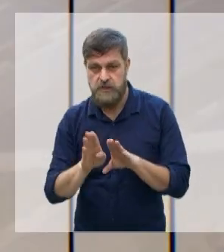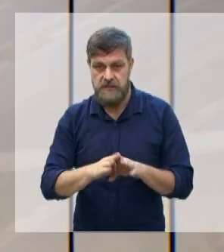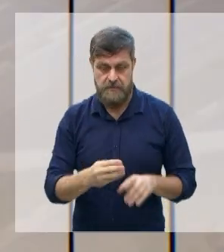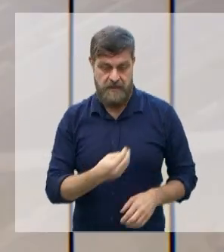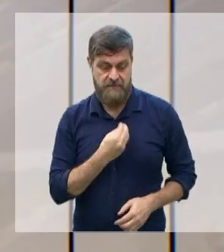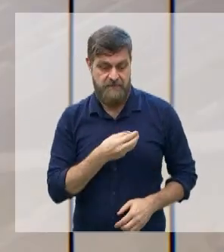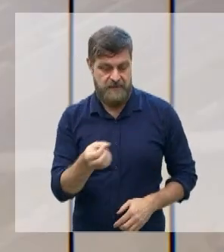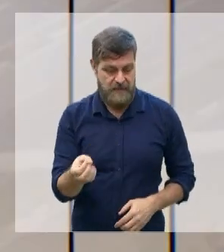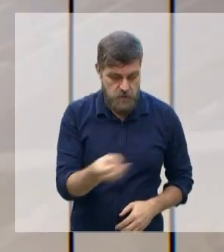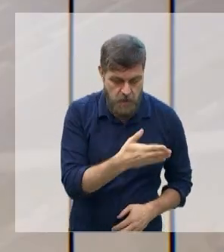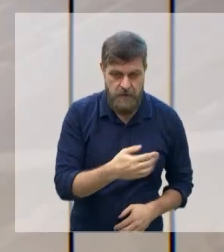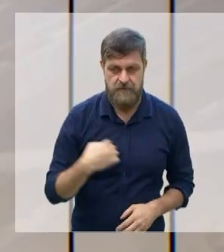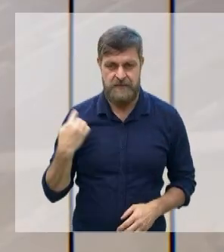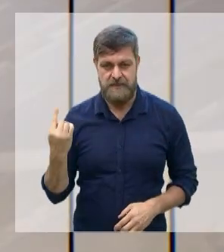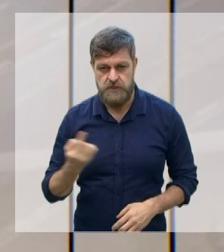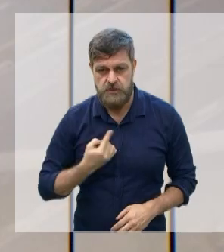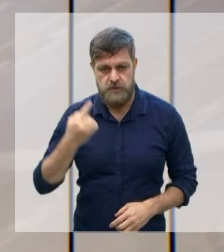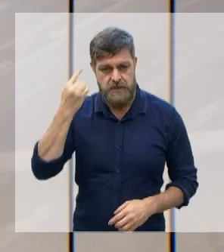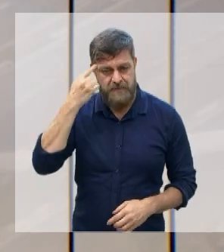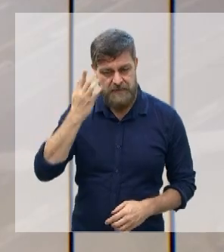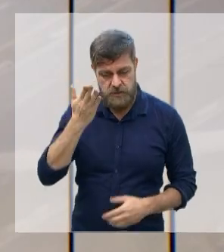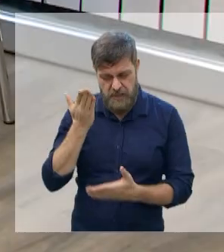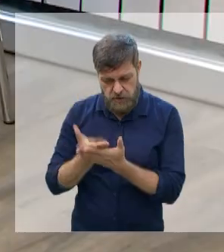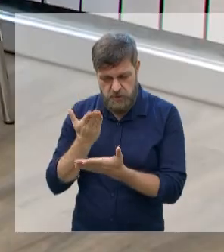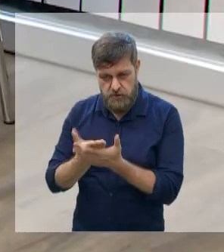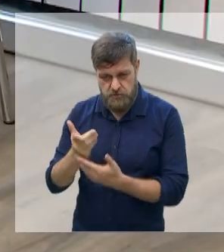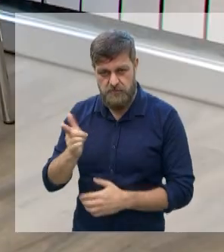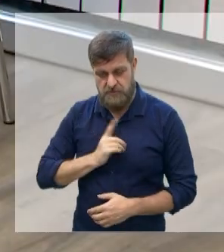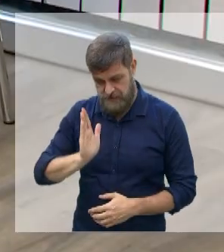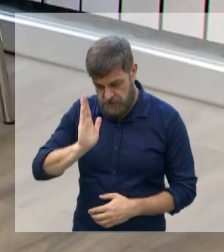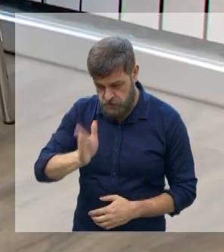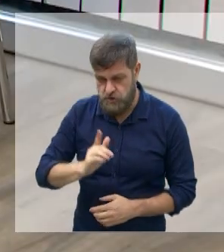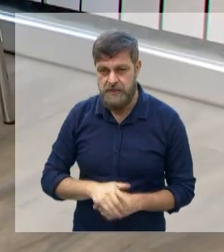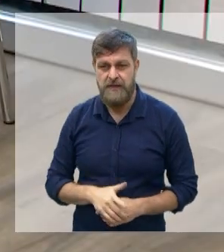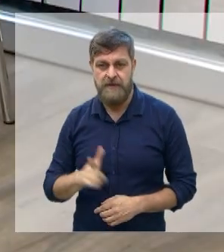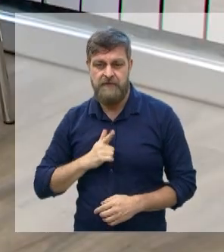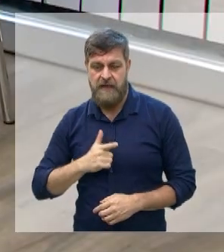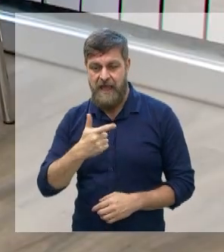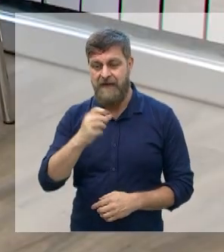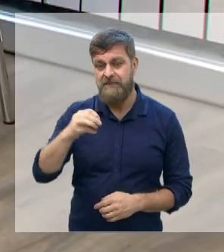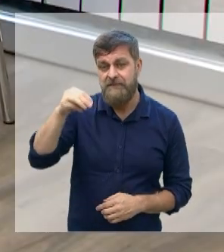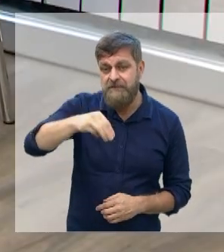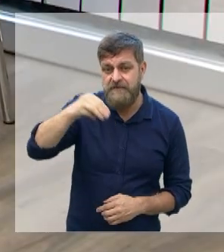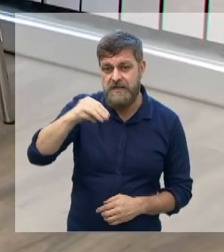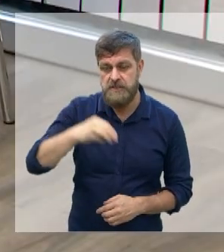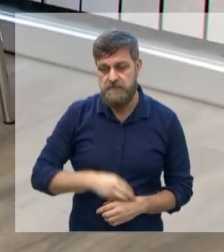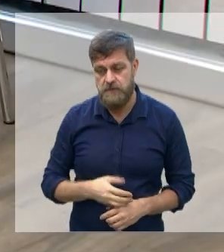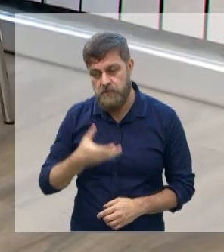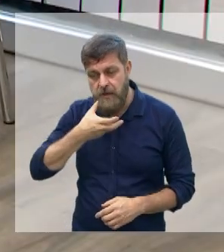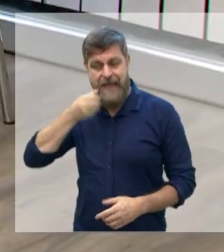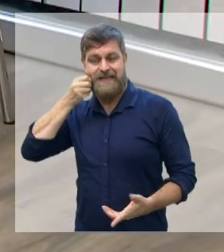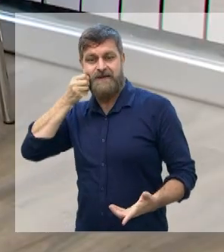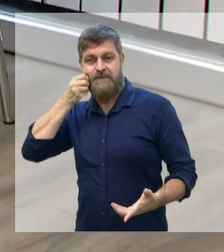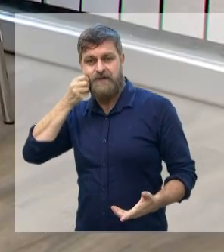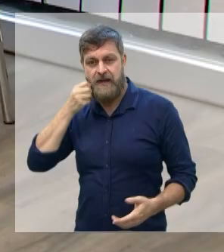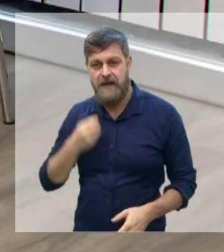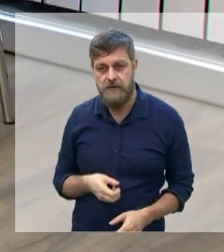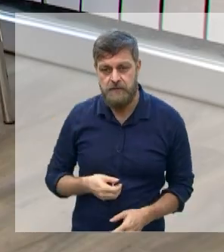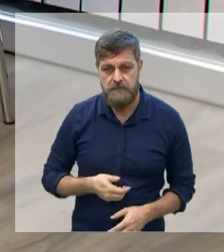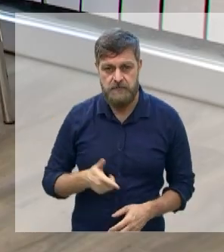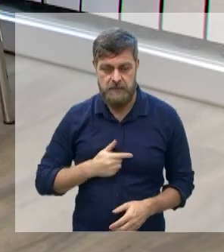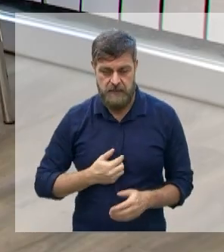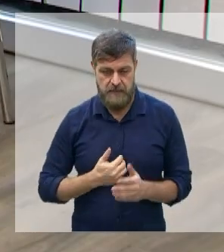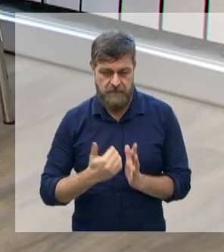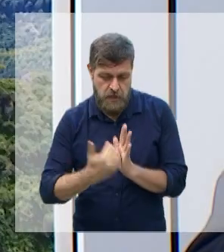consegue já foi a tem algum estudo em clara olha vão ser 20 minutos a menos x minutos a menos existe